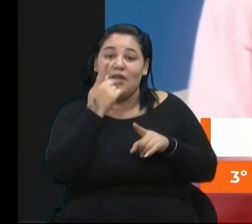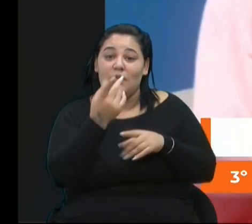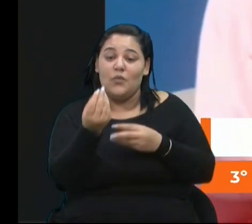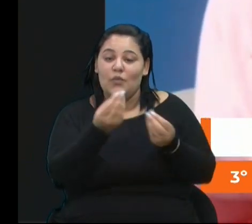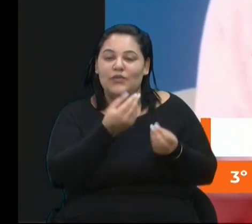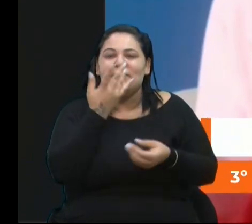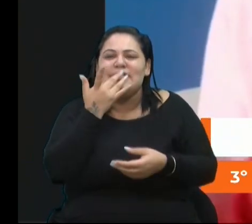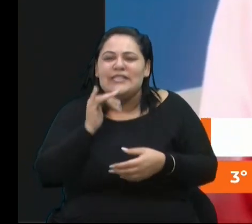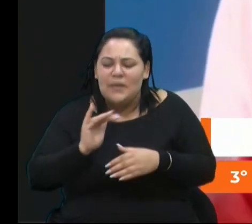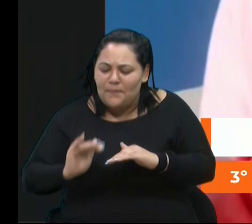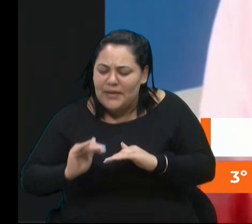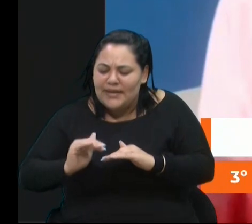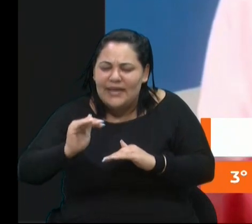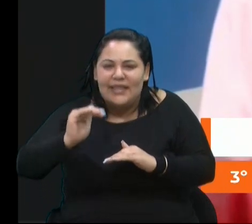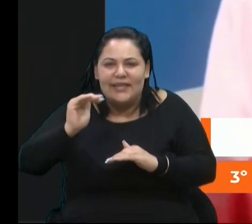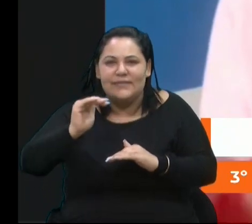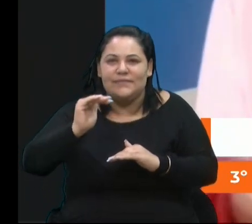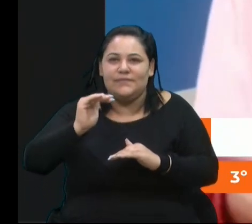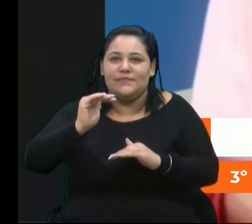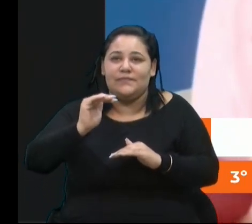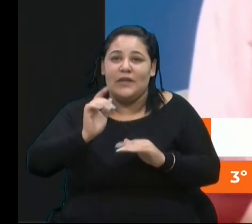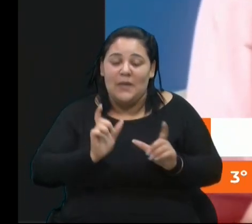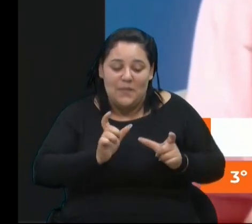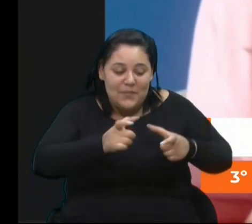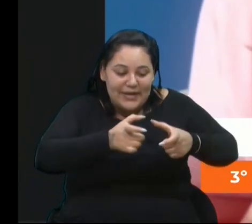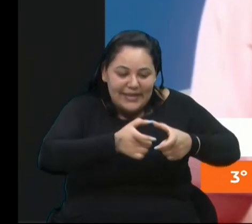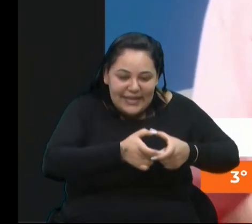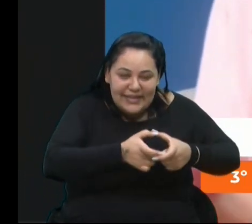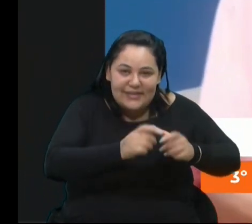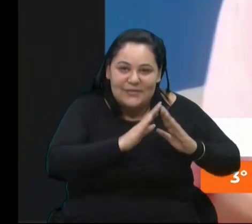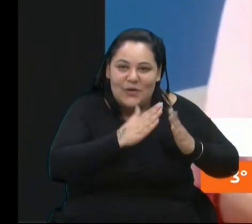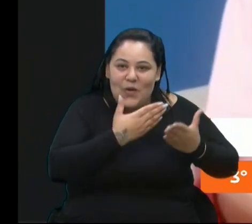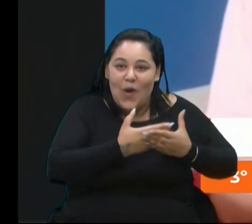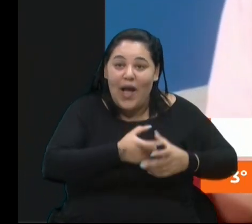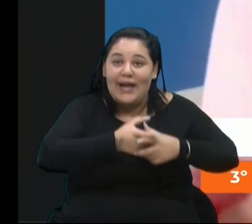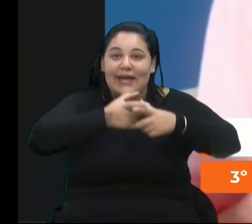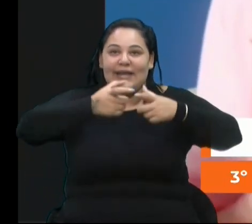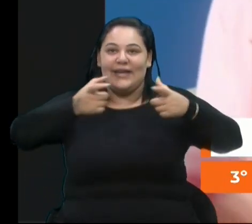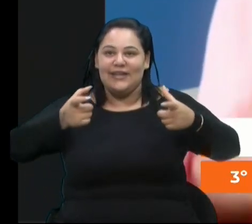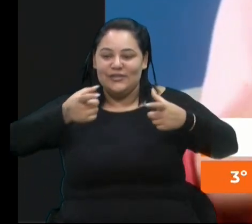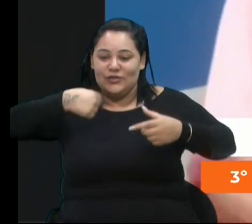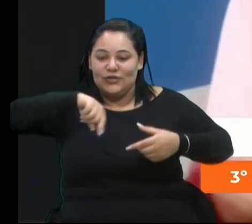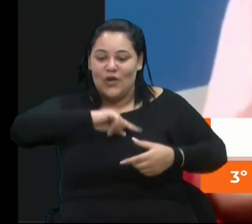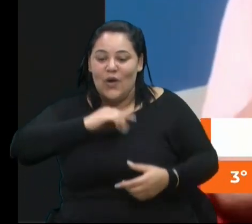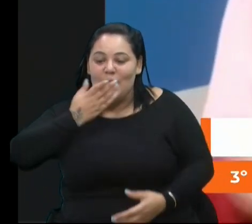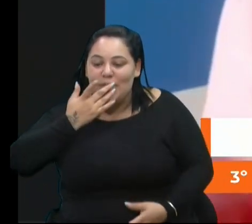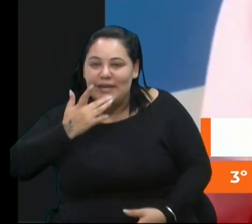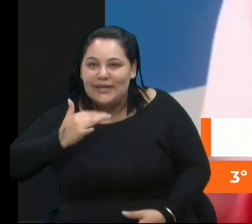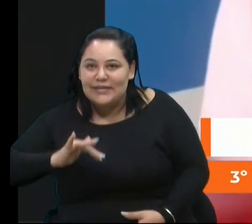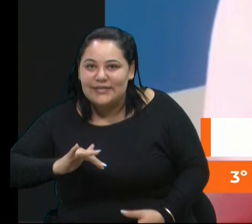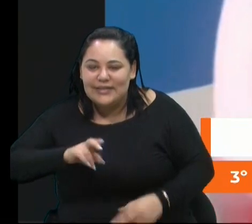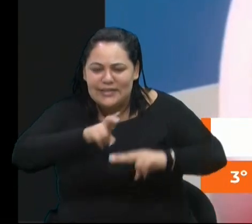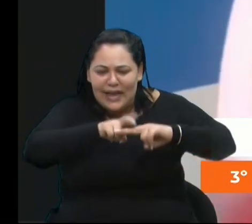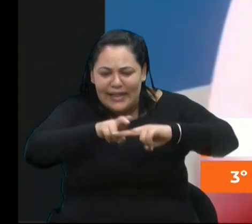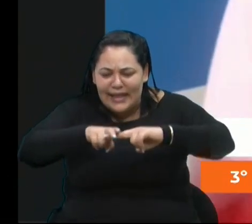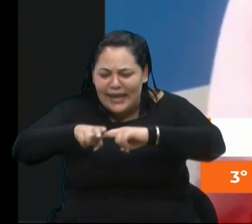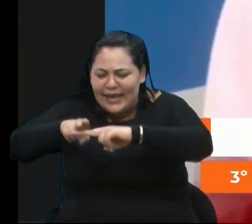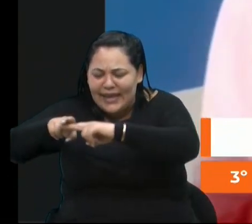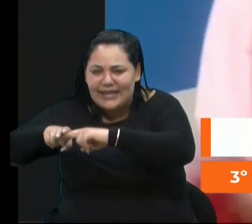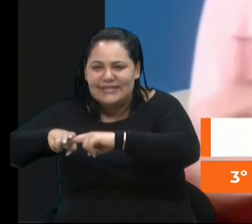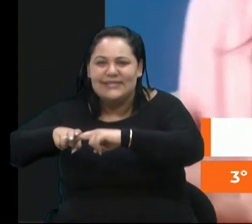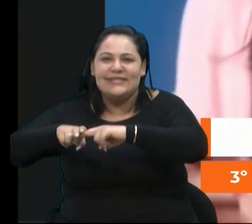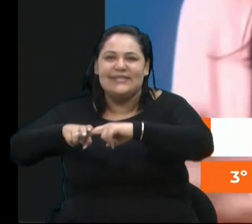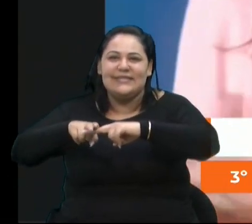crianças pequenininhas, né, da educação infantil ser uma mini escola grande, né, dos nossos pequenos estarem nas cadeirinhas uma atrás da